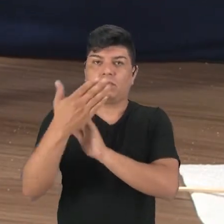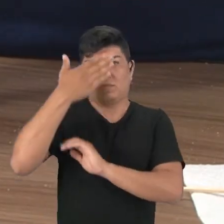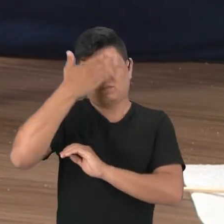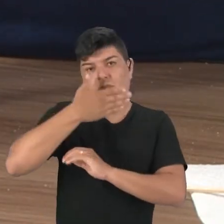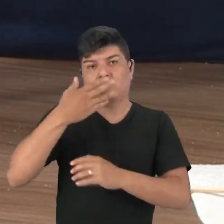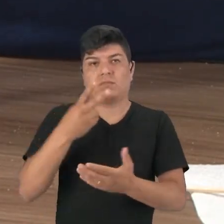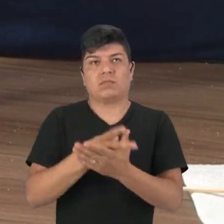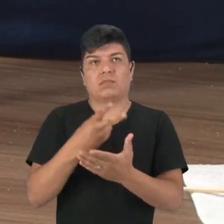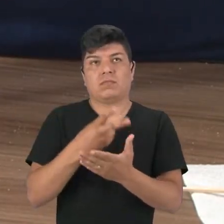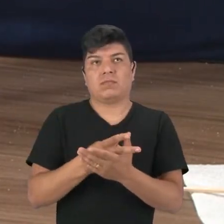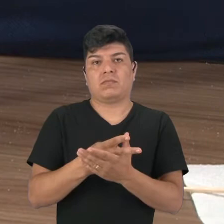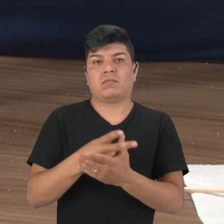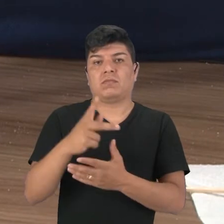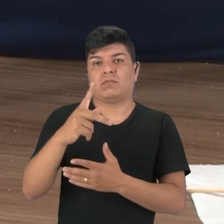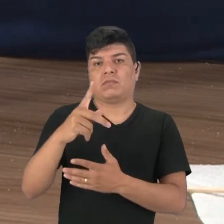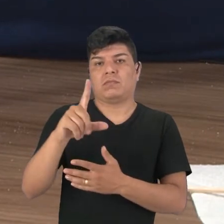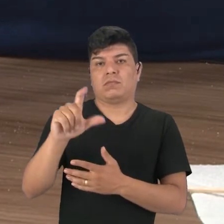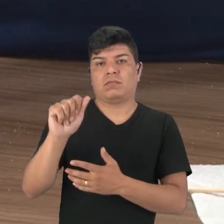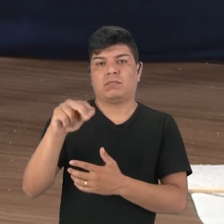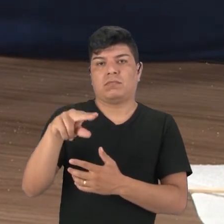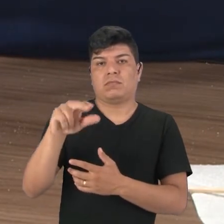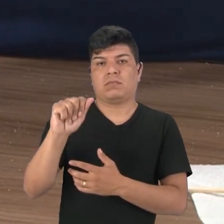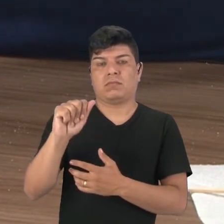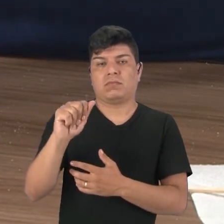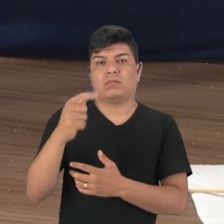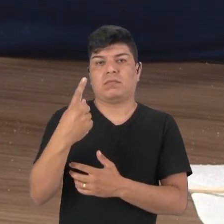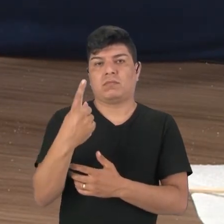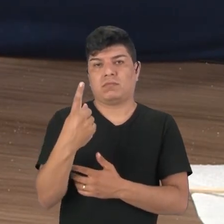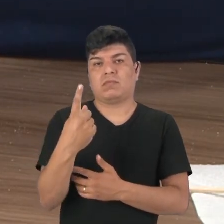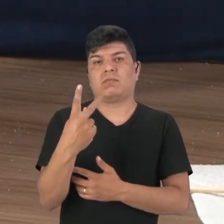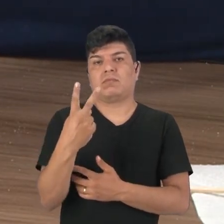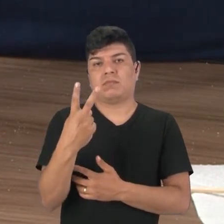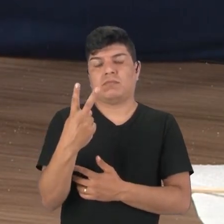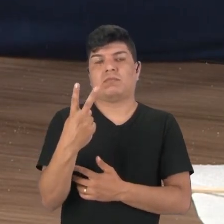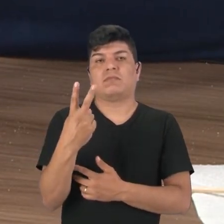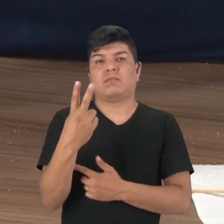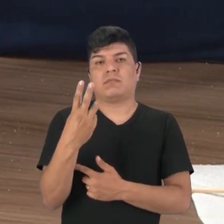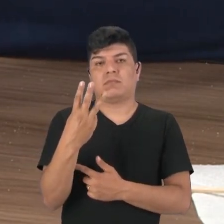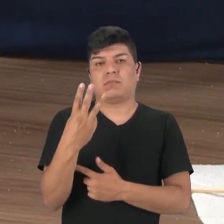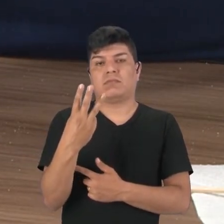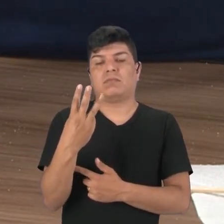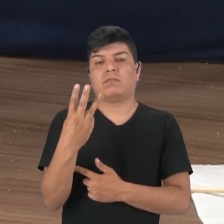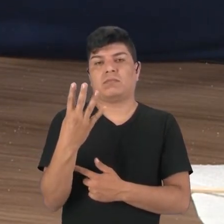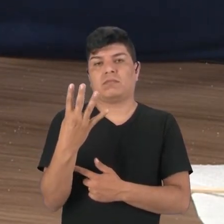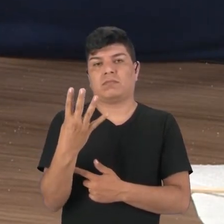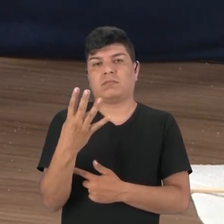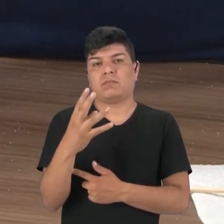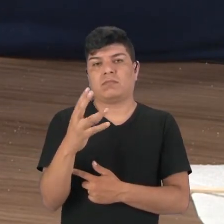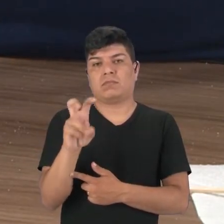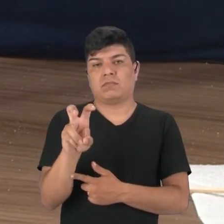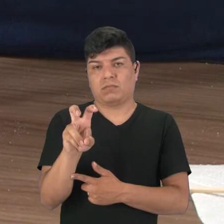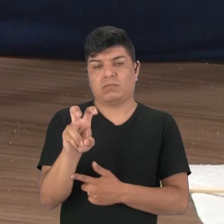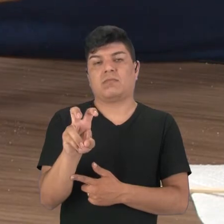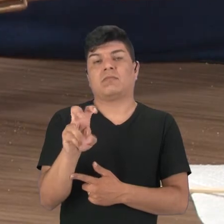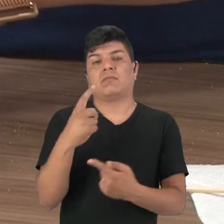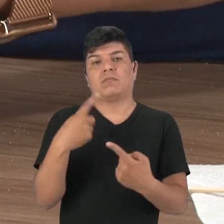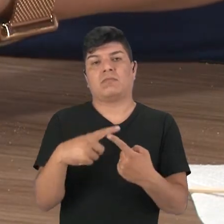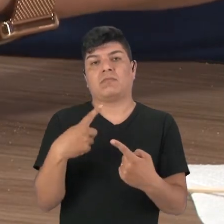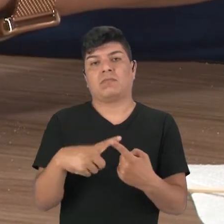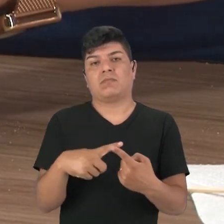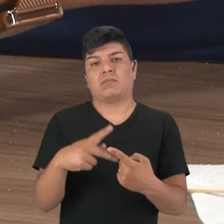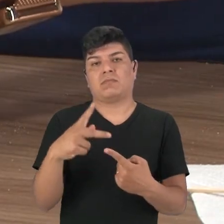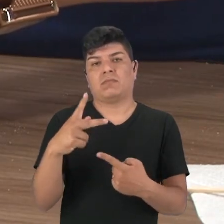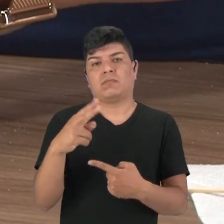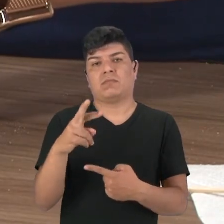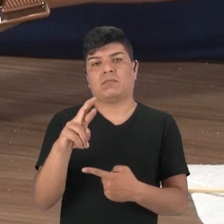as suas faces planas, olha. Uma face, 2, 3, 4, 5, porque aqui eu tenho